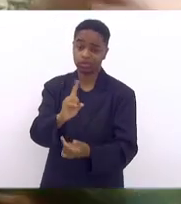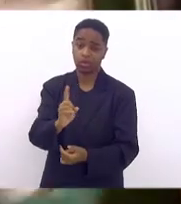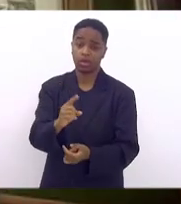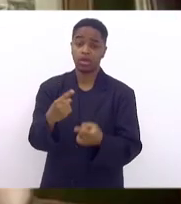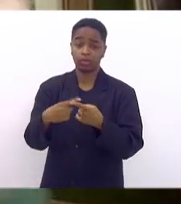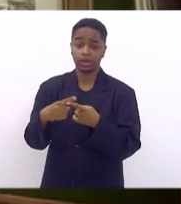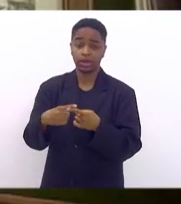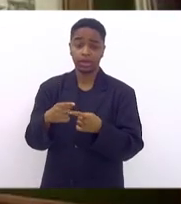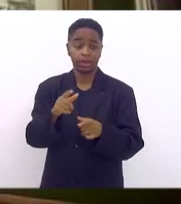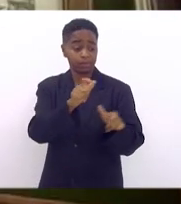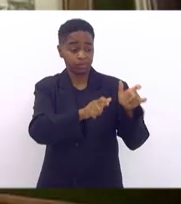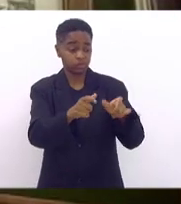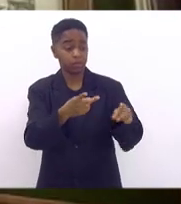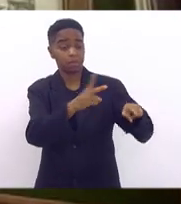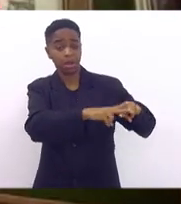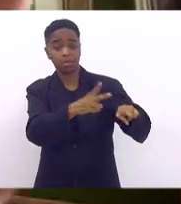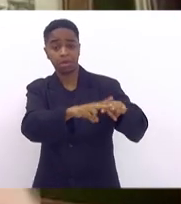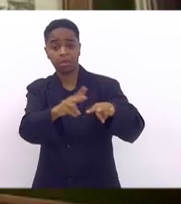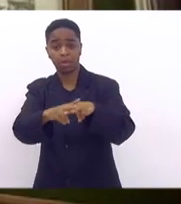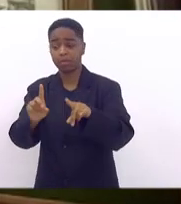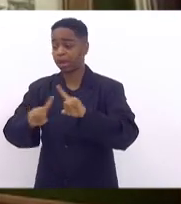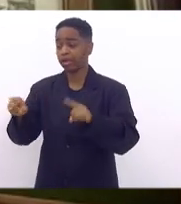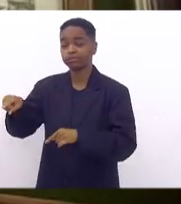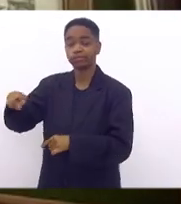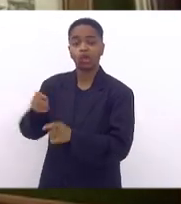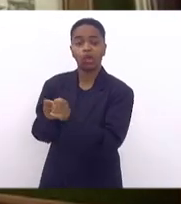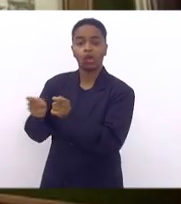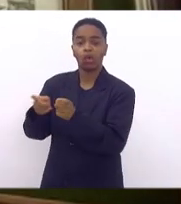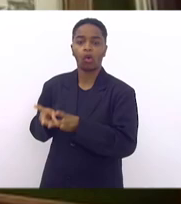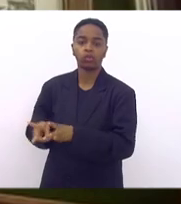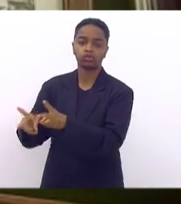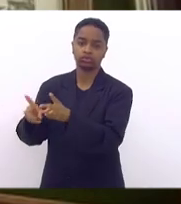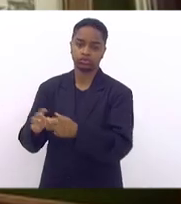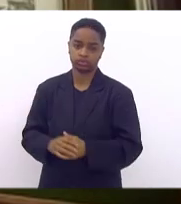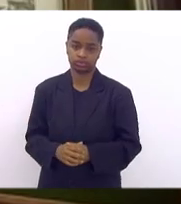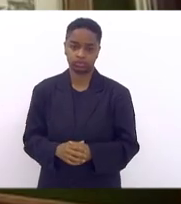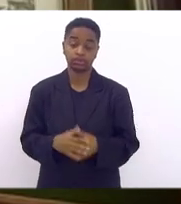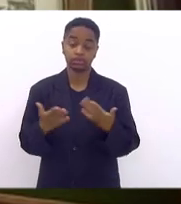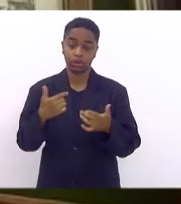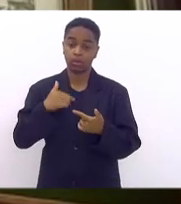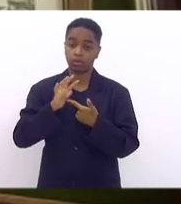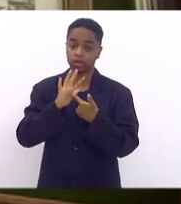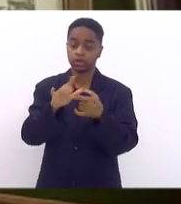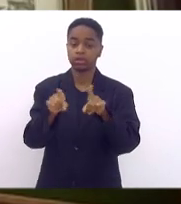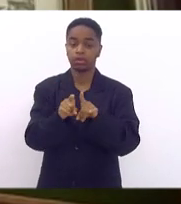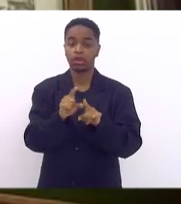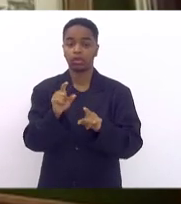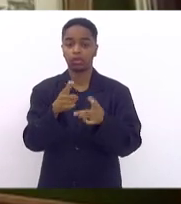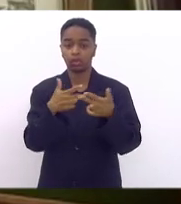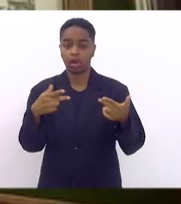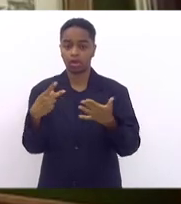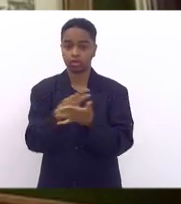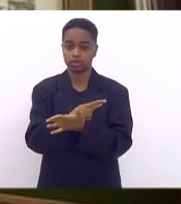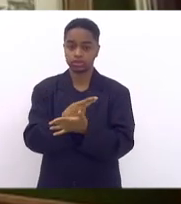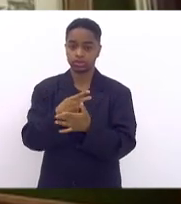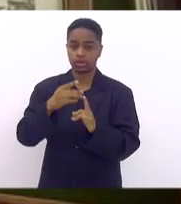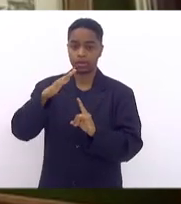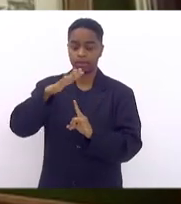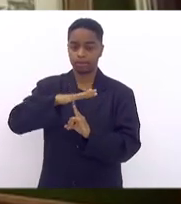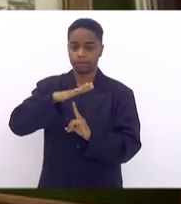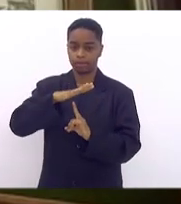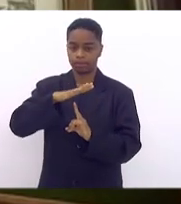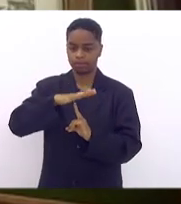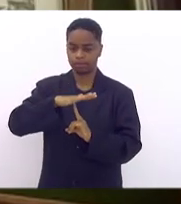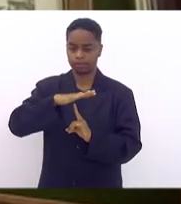eles continuam mentorando outras pessoas. E só para encerrar o que aconteceu em Cambé, no Paraná, onde um rapaz